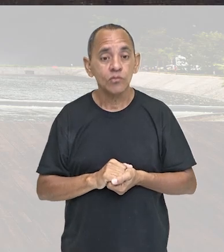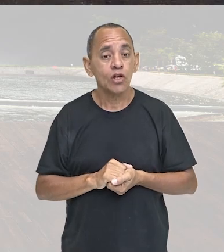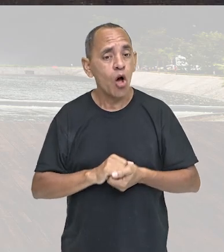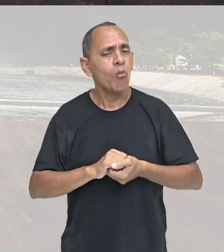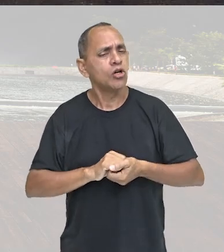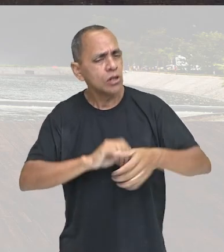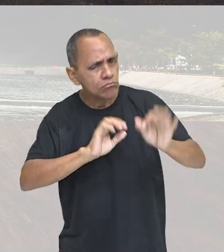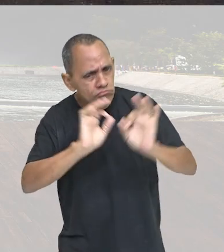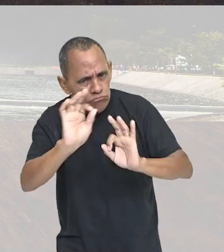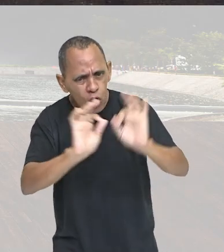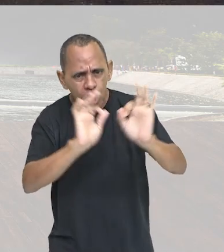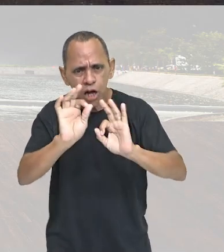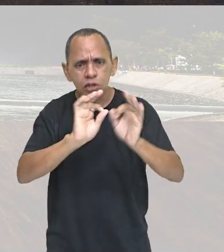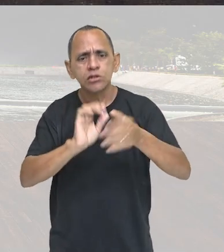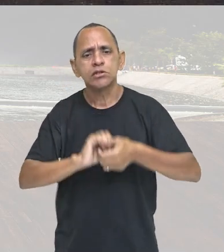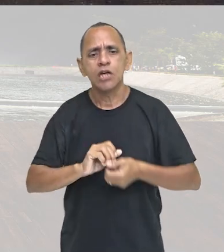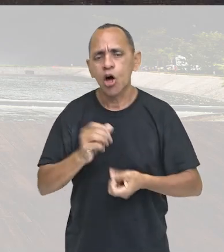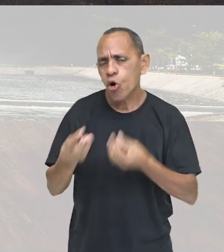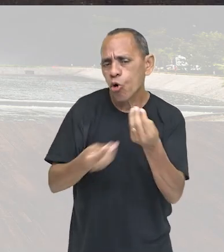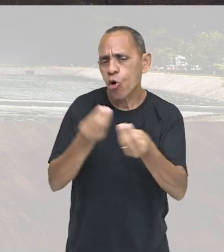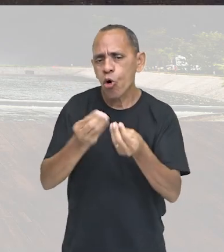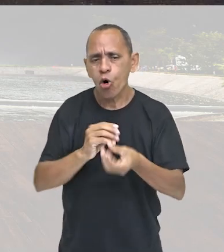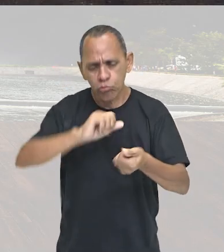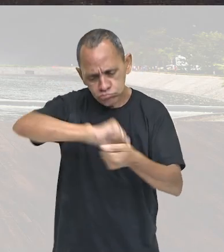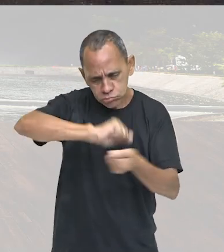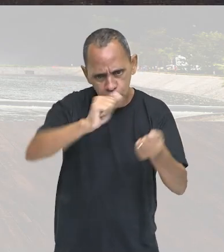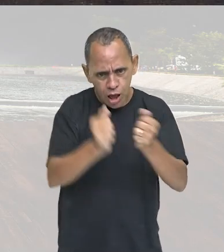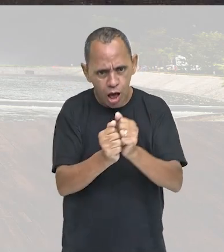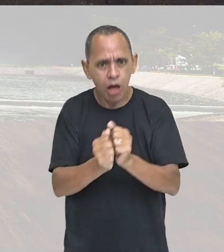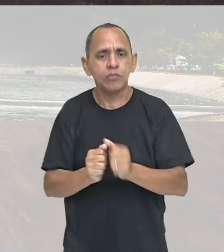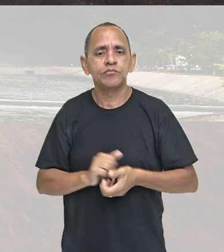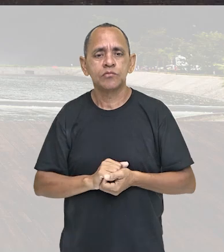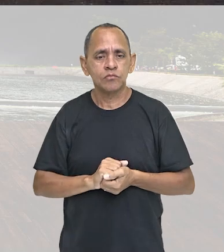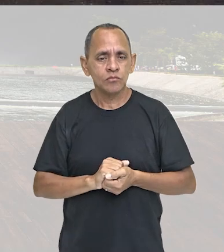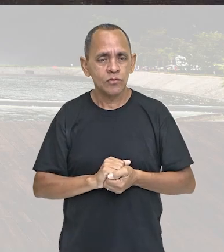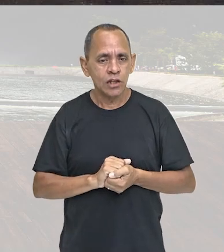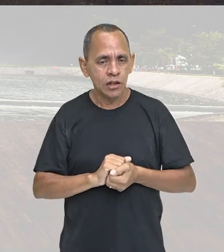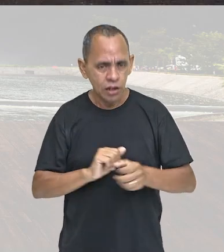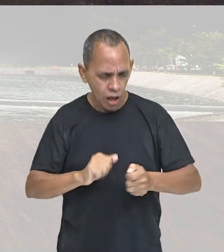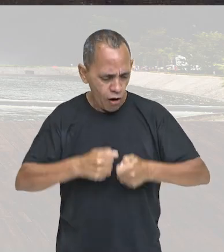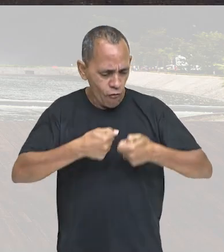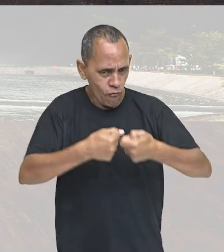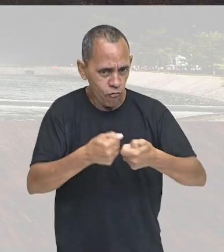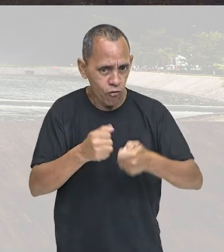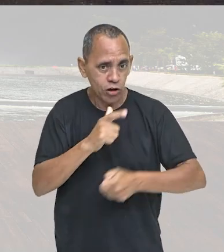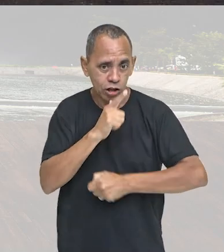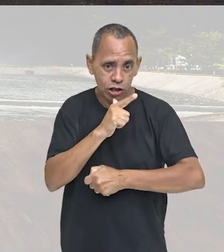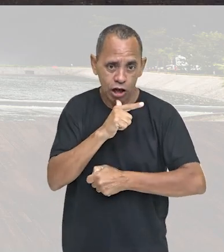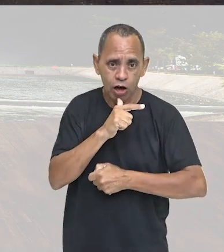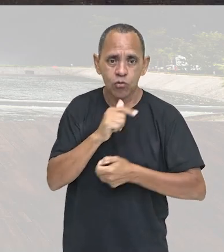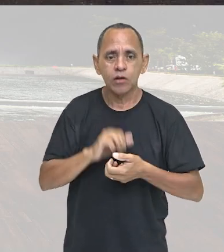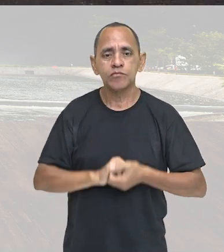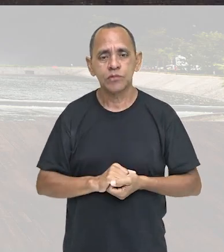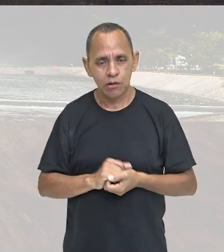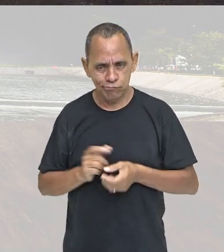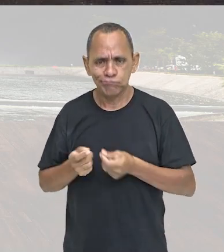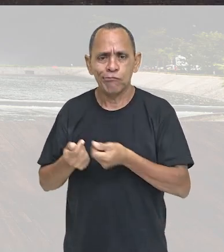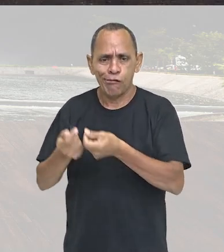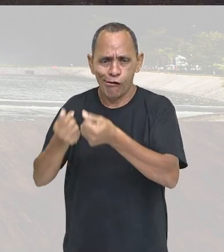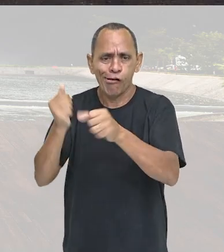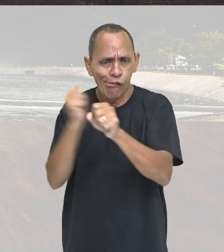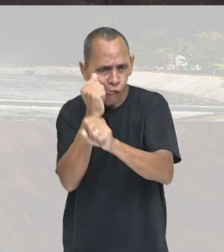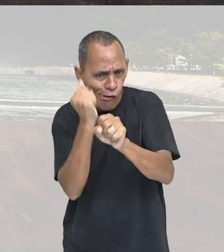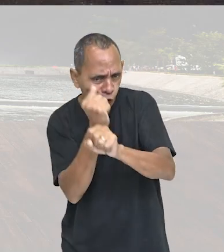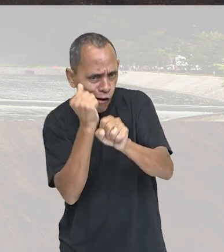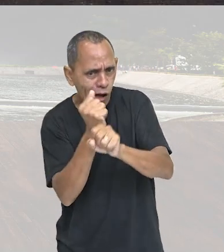energia potencial da água em energia elétrica no final, o custo de construção é alto